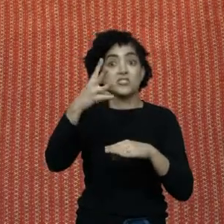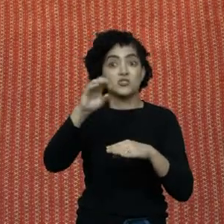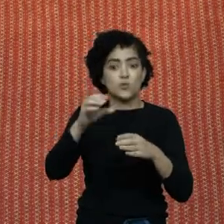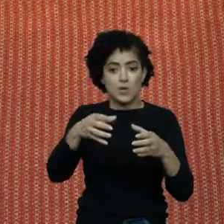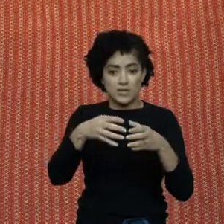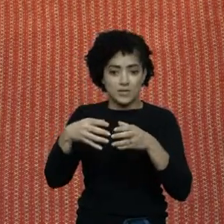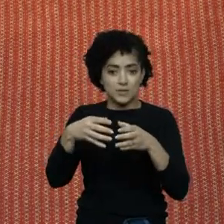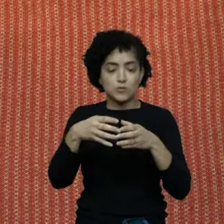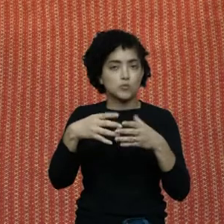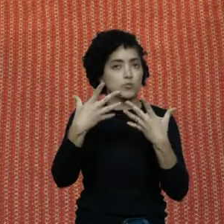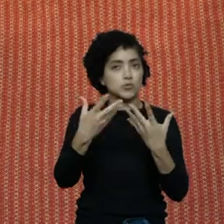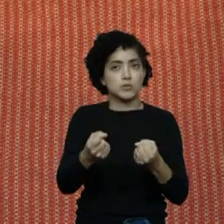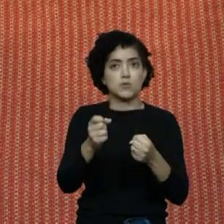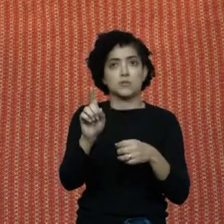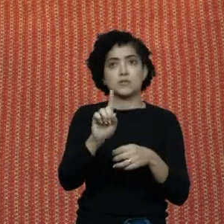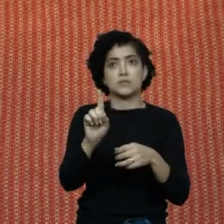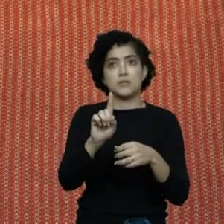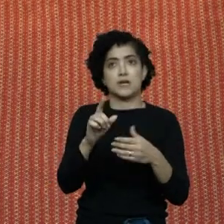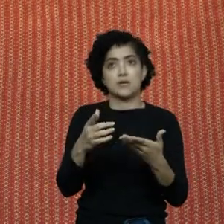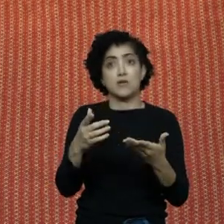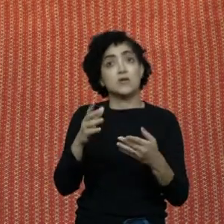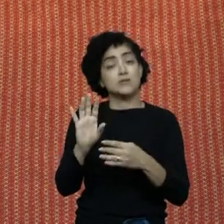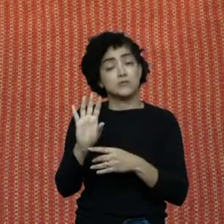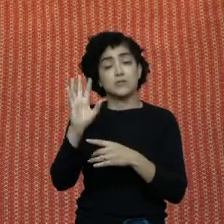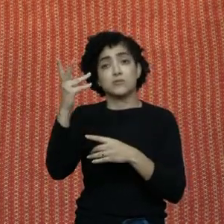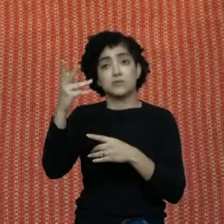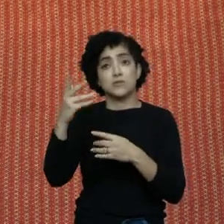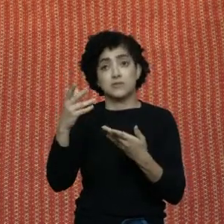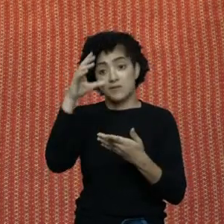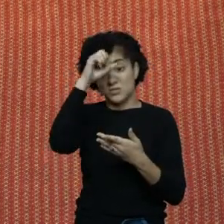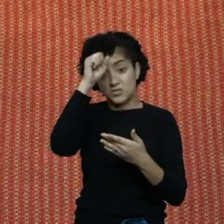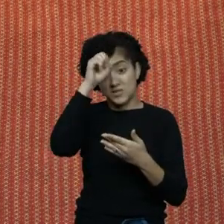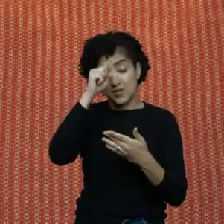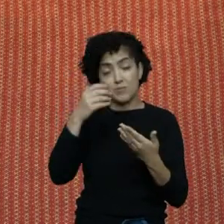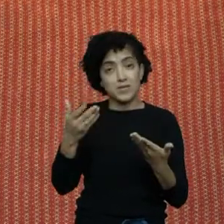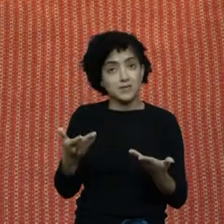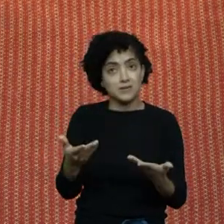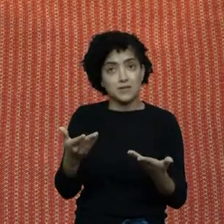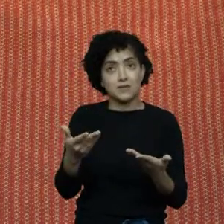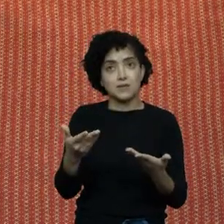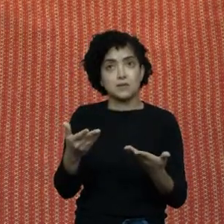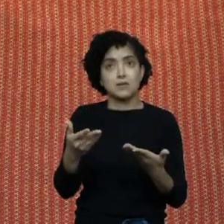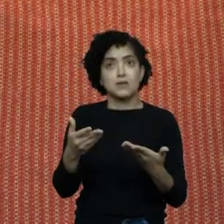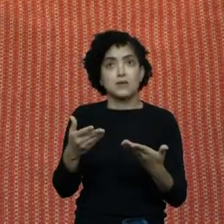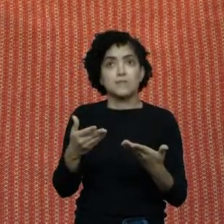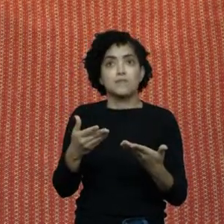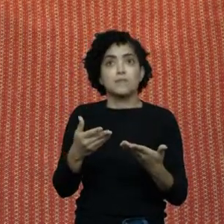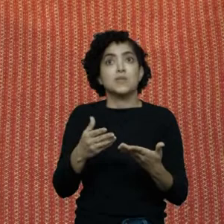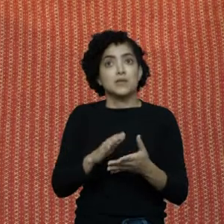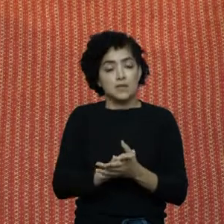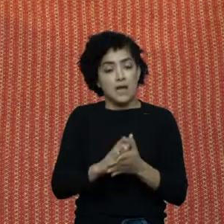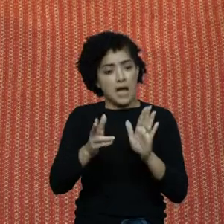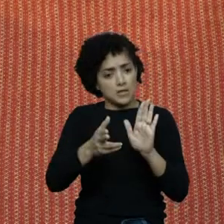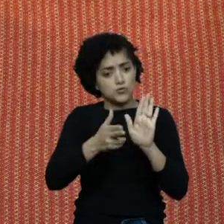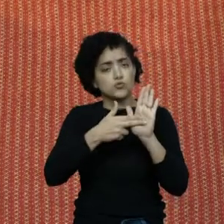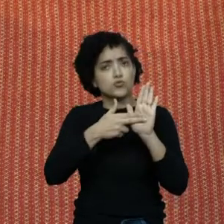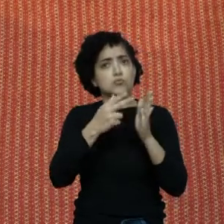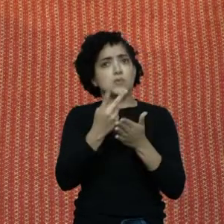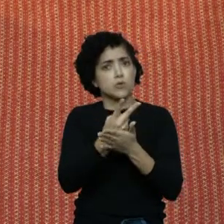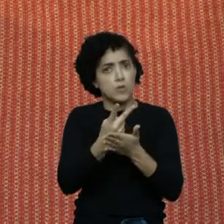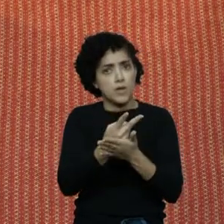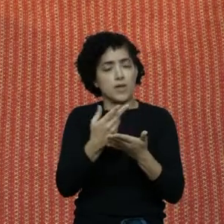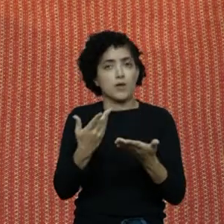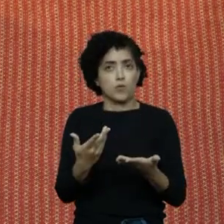Isso é o que está acontecendo essa lição que nós temos que tirar de hoje que além de nosso Mira o próprio erro e contra o